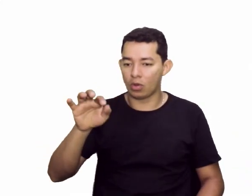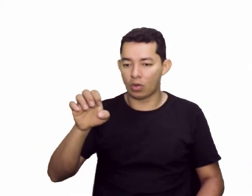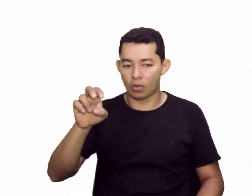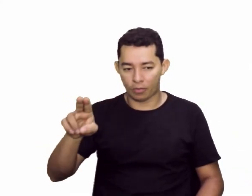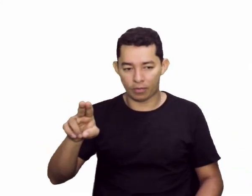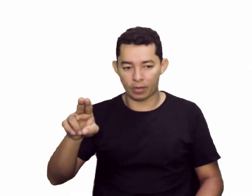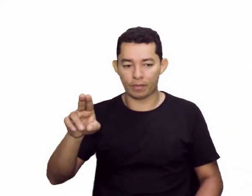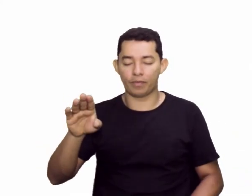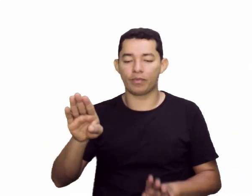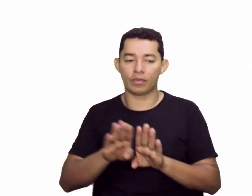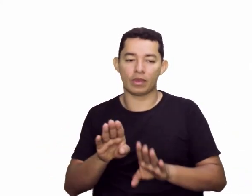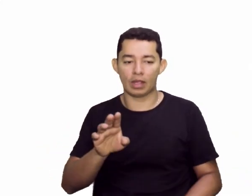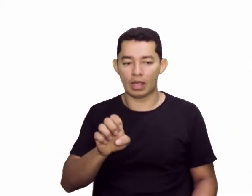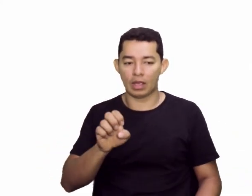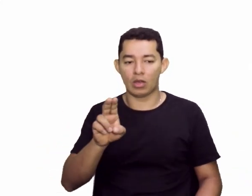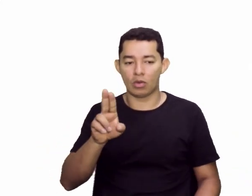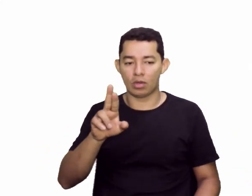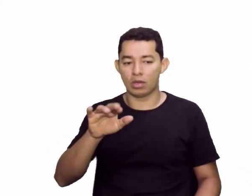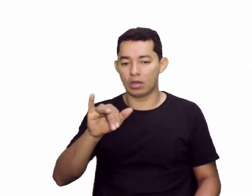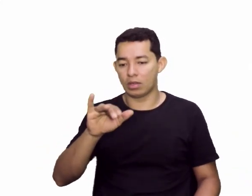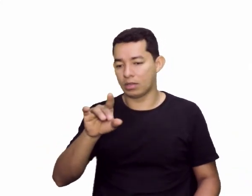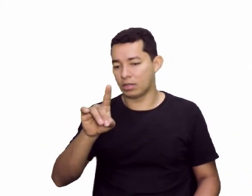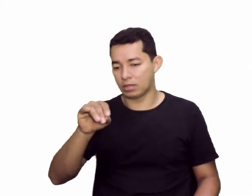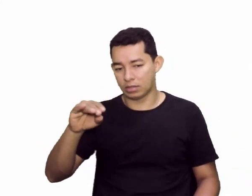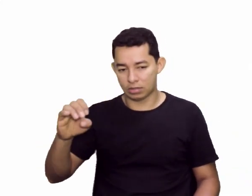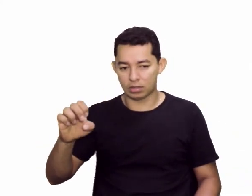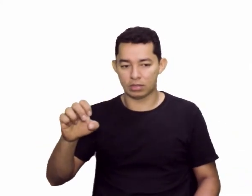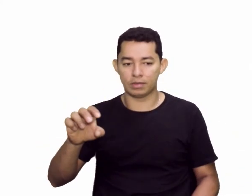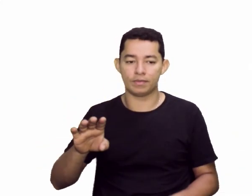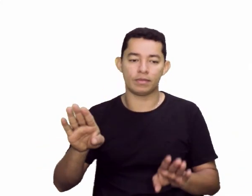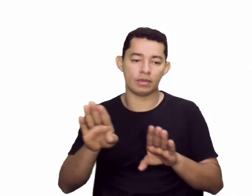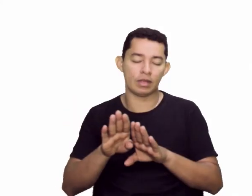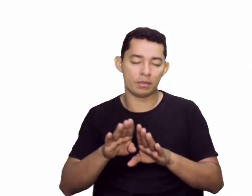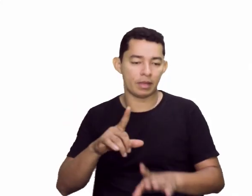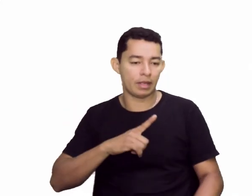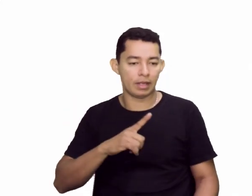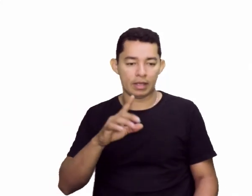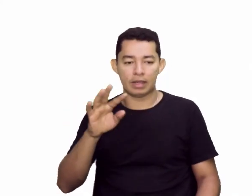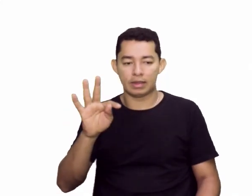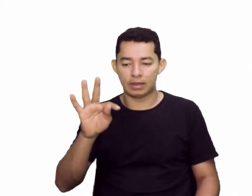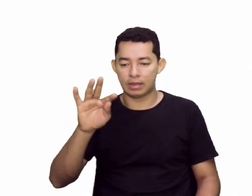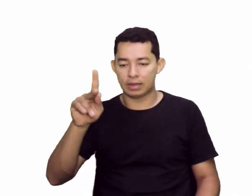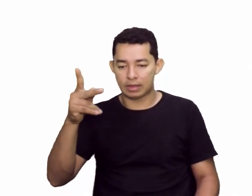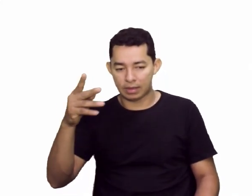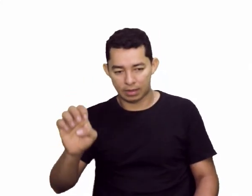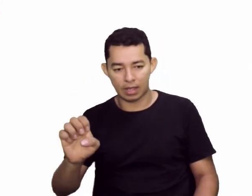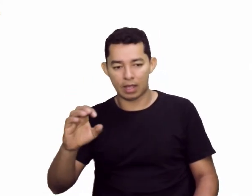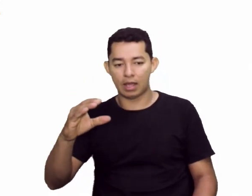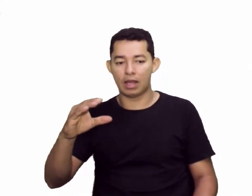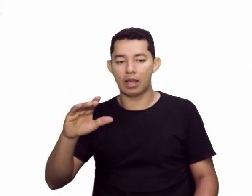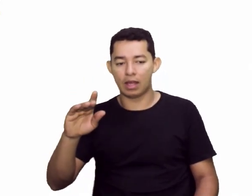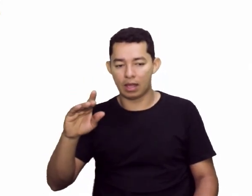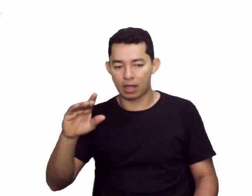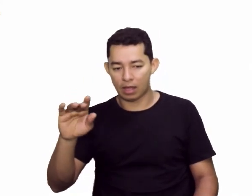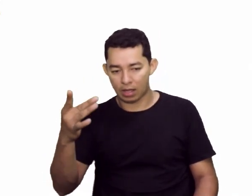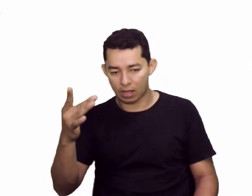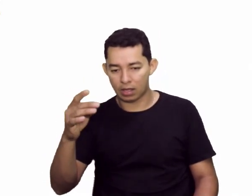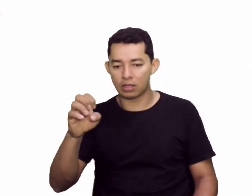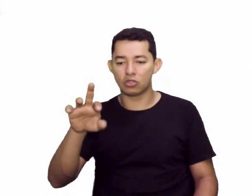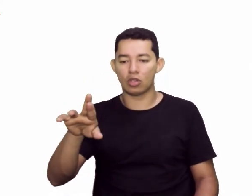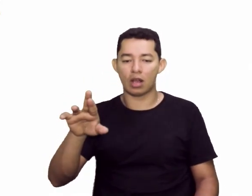peça teatral, né? Aí vem The Cher Show, que é a história